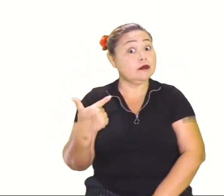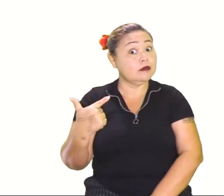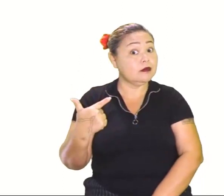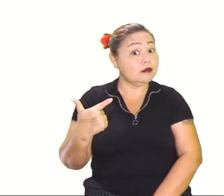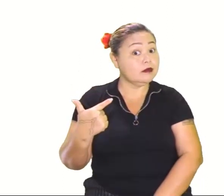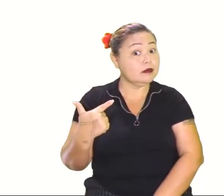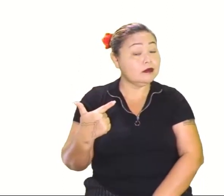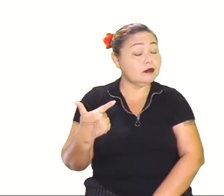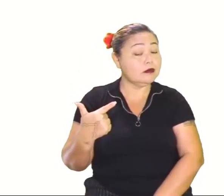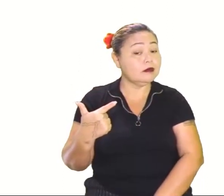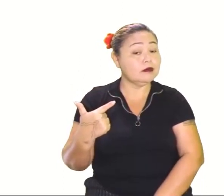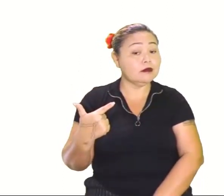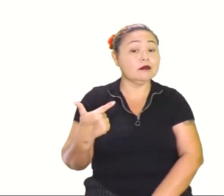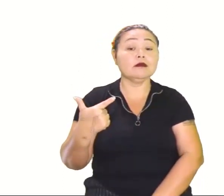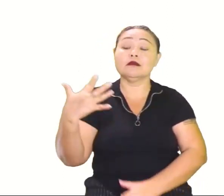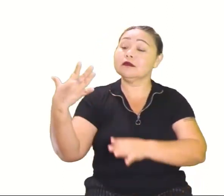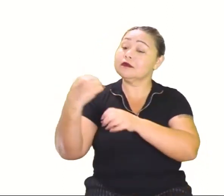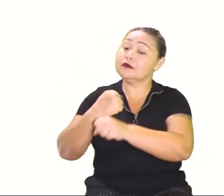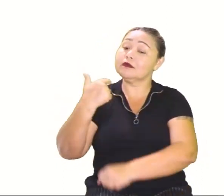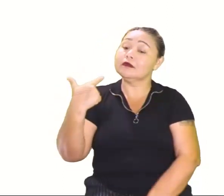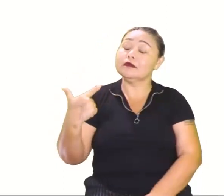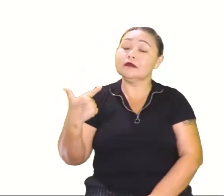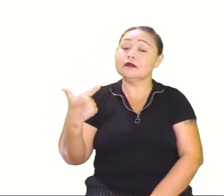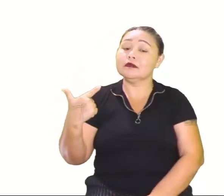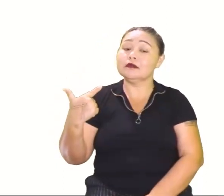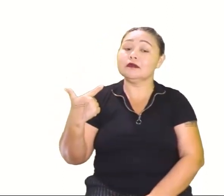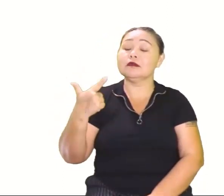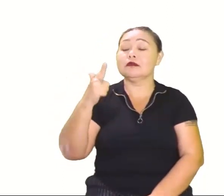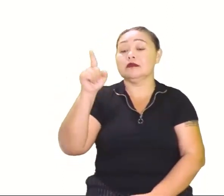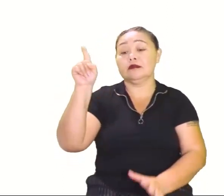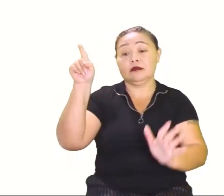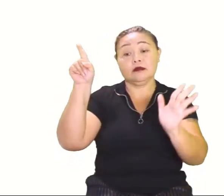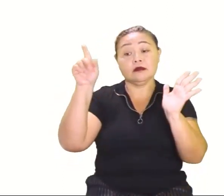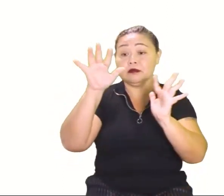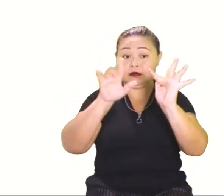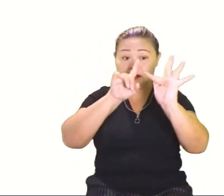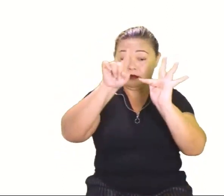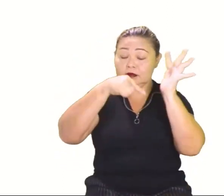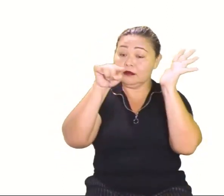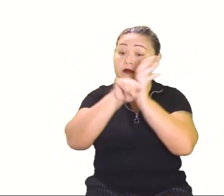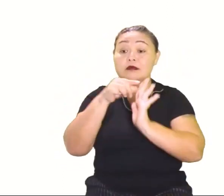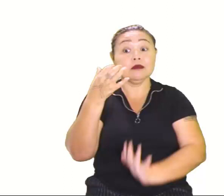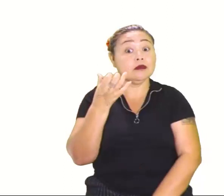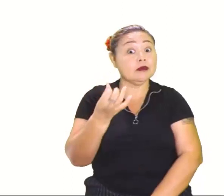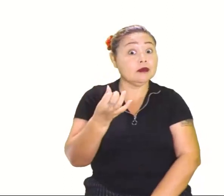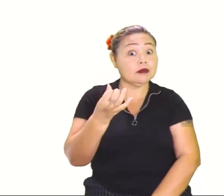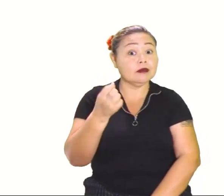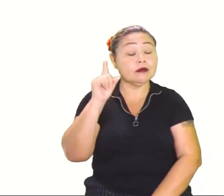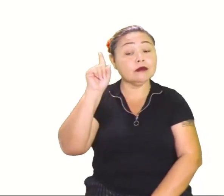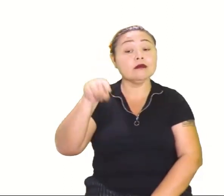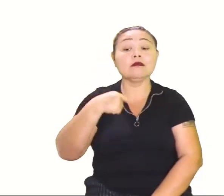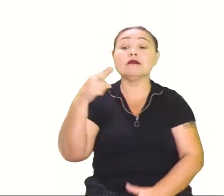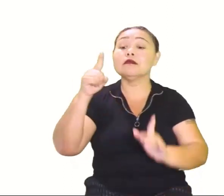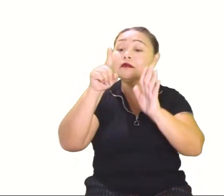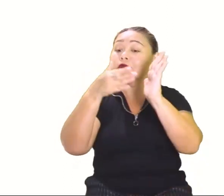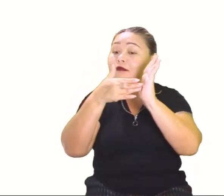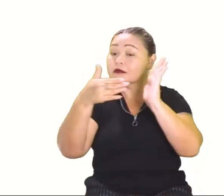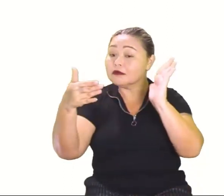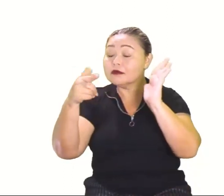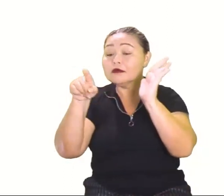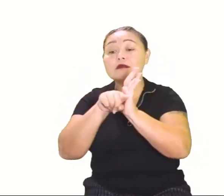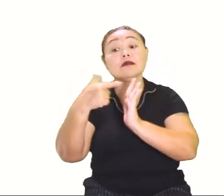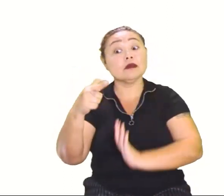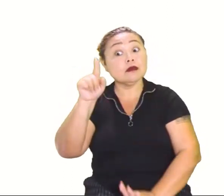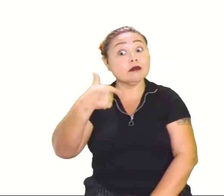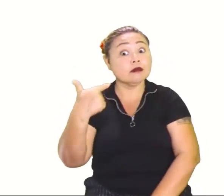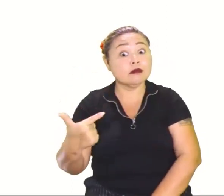2. Menos 2 mais 2. F de menos 6 vai ser igual ao módulo de menos 2? É